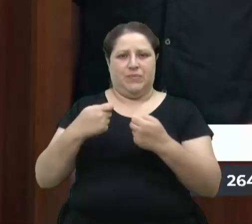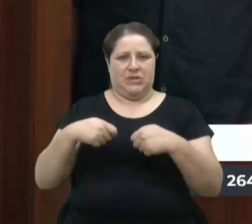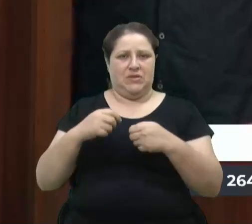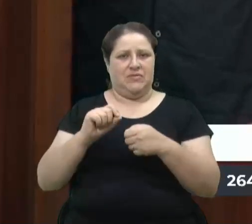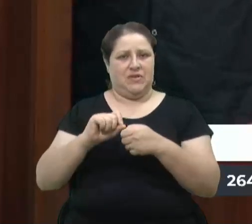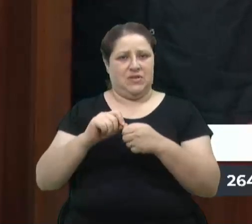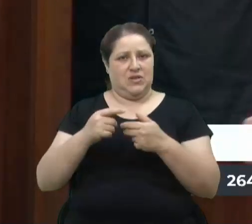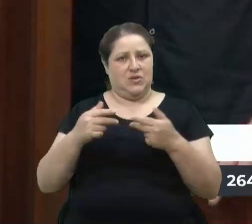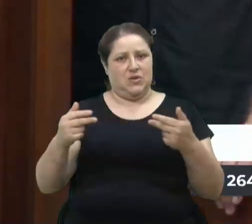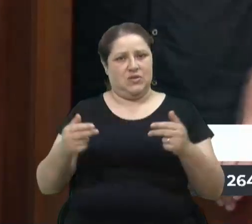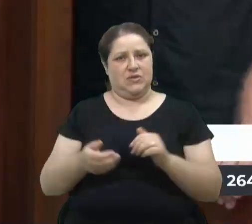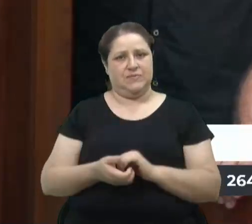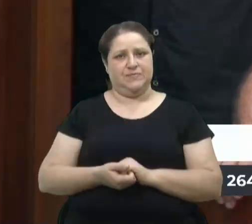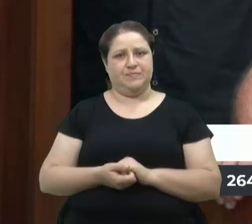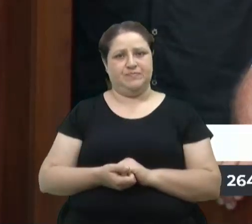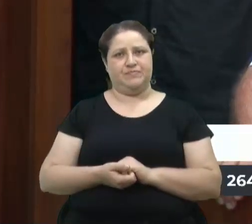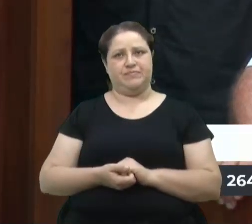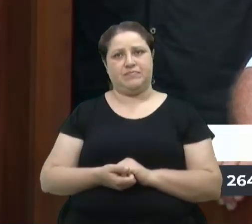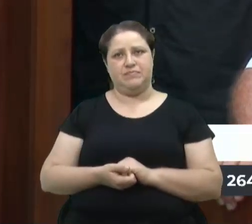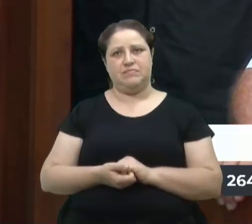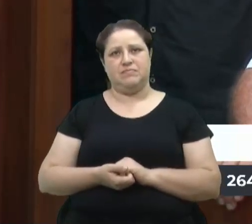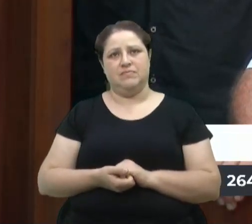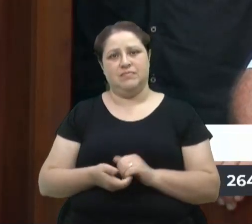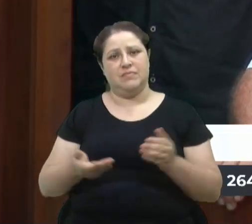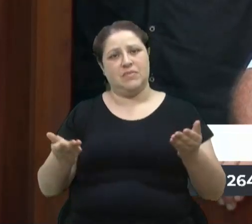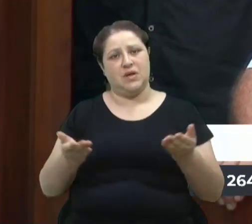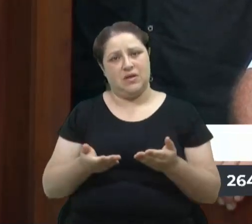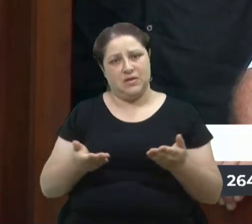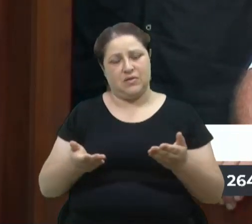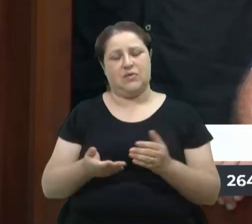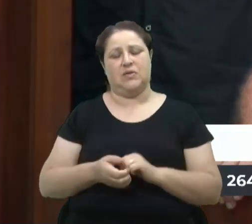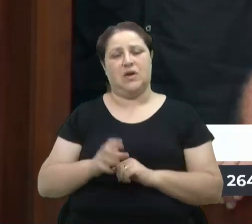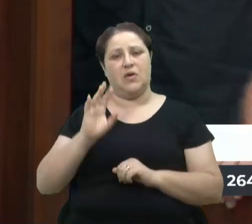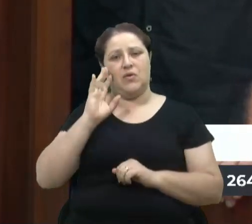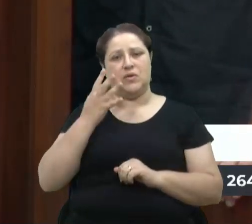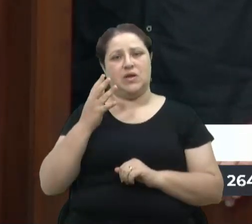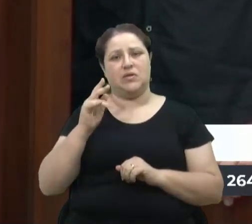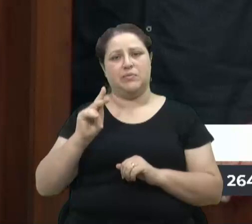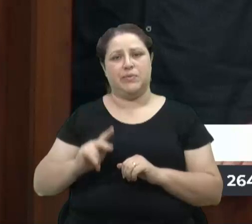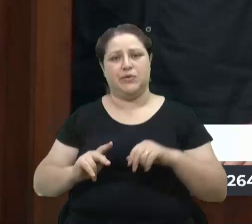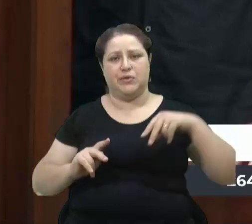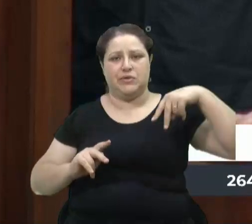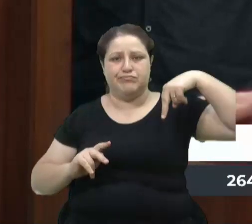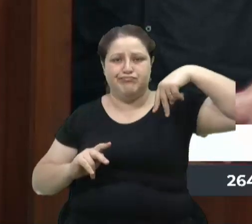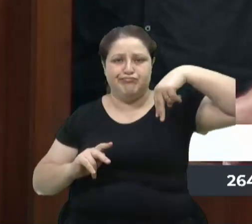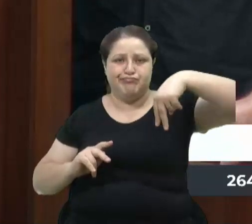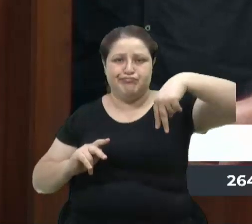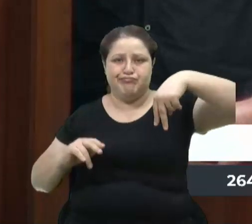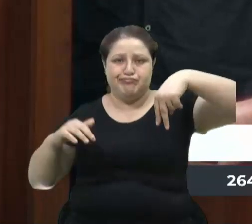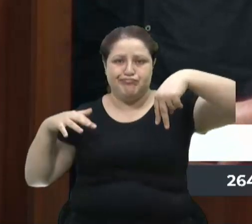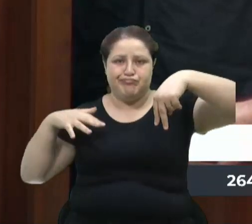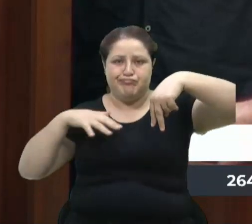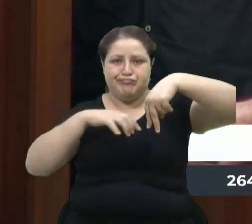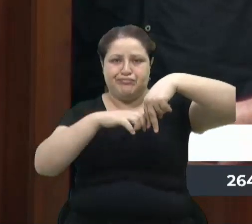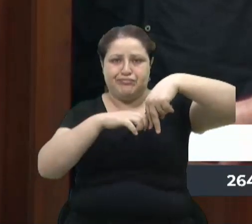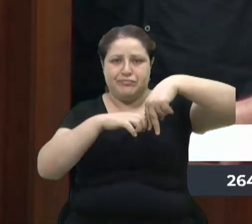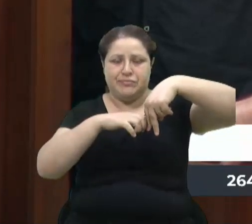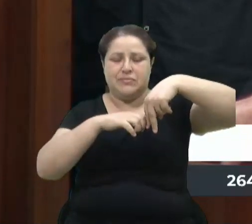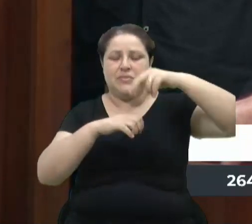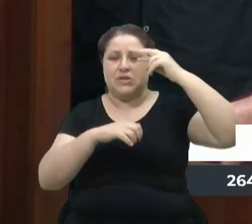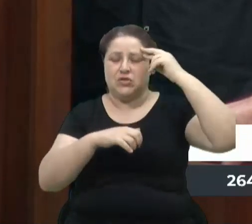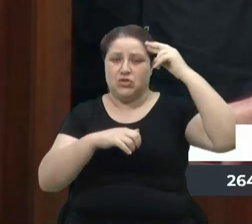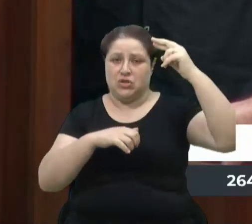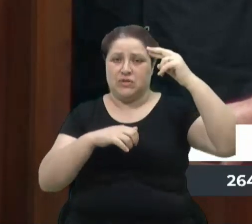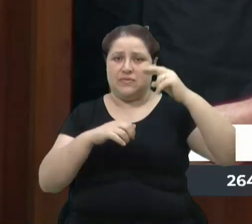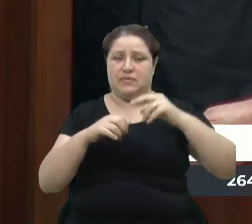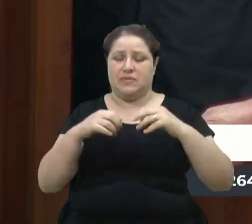feito. E assim, agora acontece um atropelamento. O diretor de trânsito esteve lá mais que